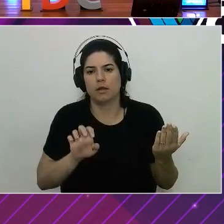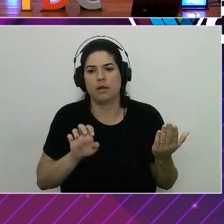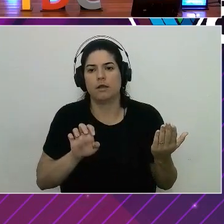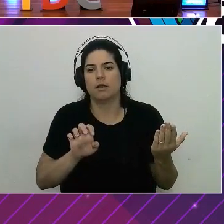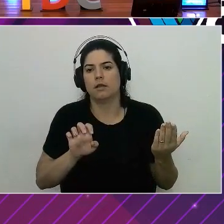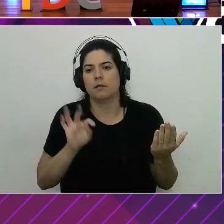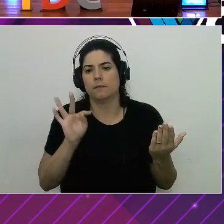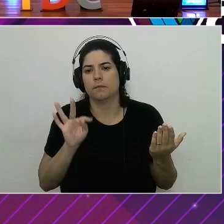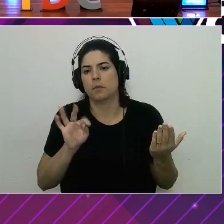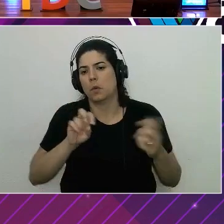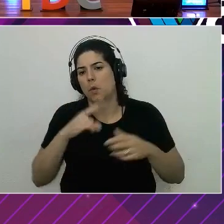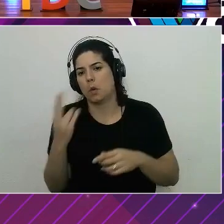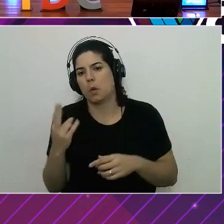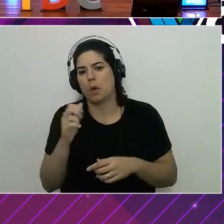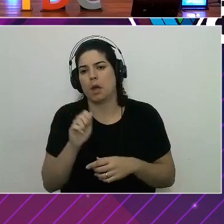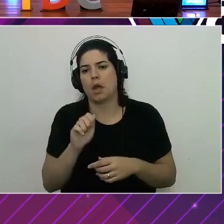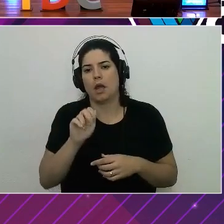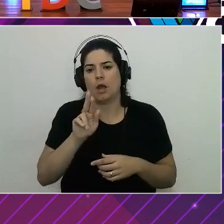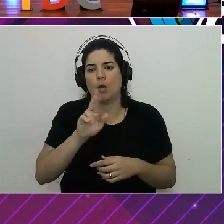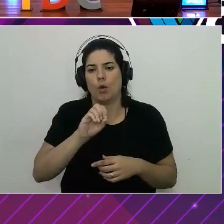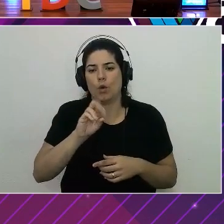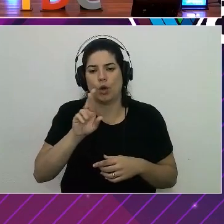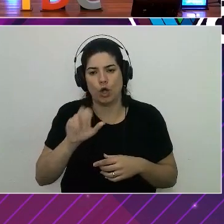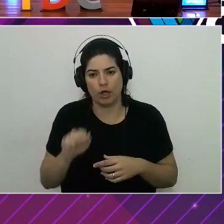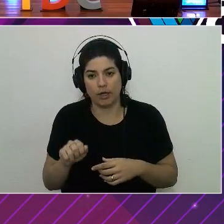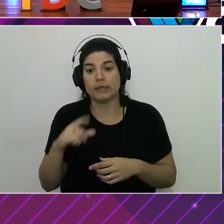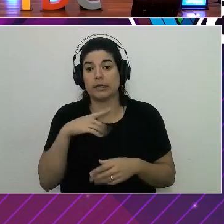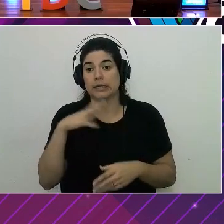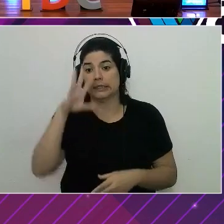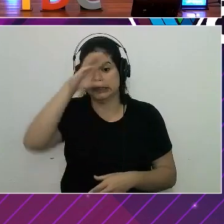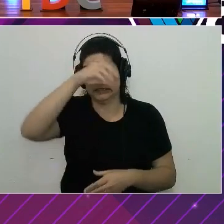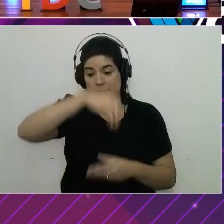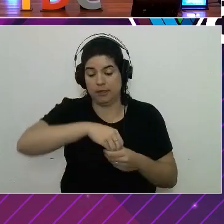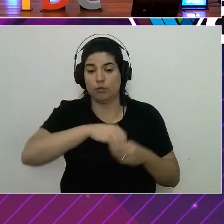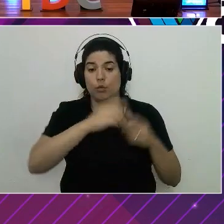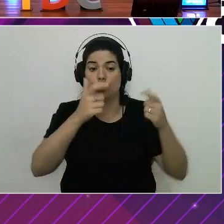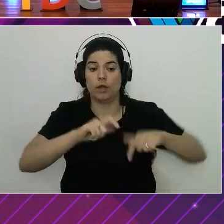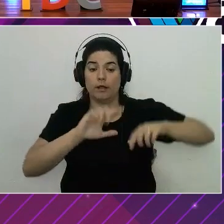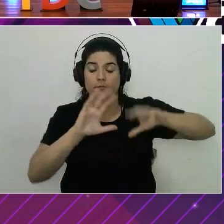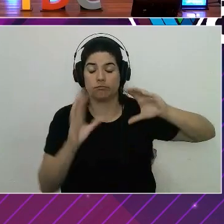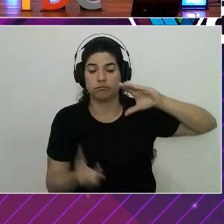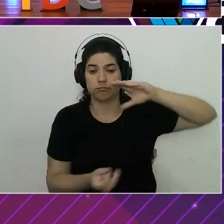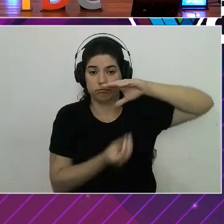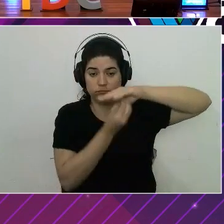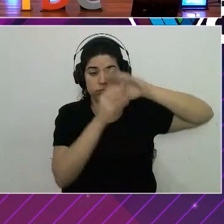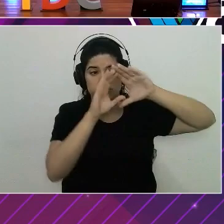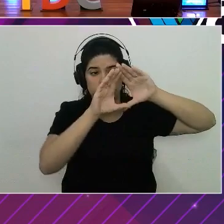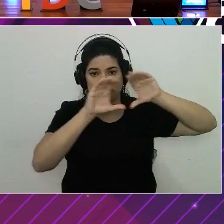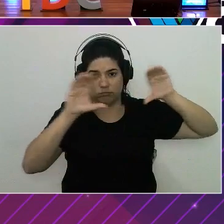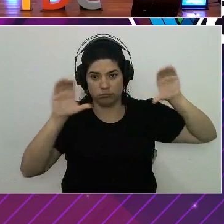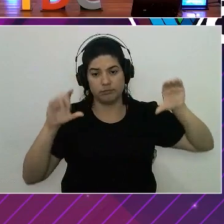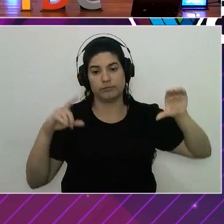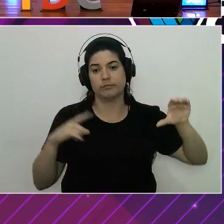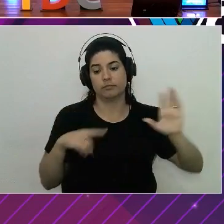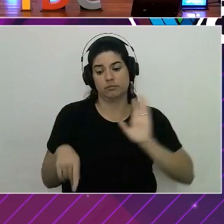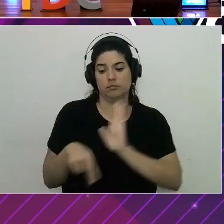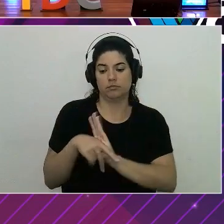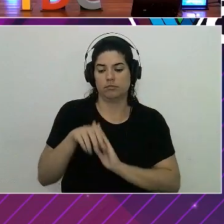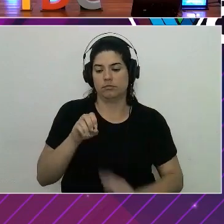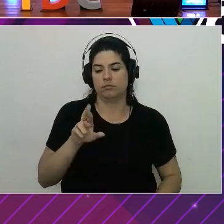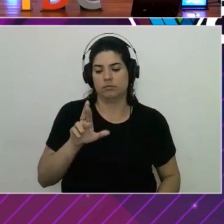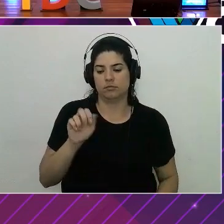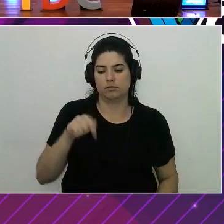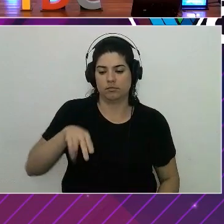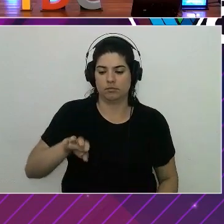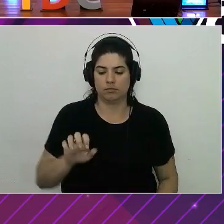ou de um Aurora, que estejam armazenados dentro de um repositório de dados dentro da nuvem da Oracle. Então você vai conseguir fazer uma query dentro do teu